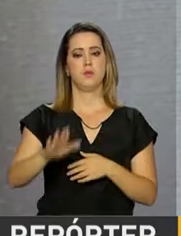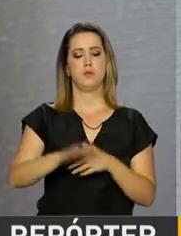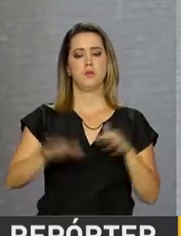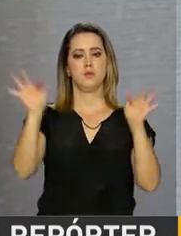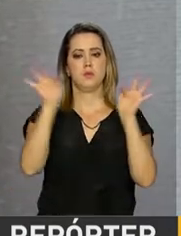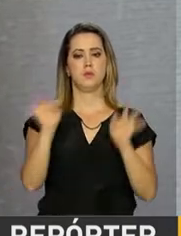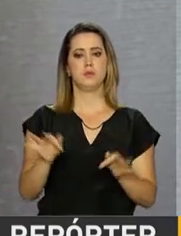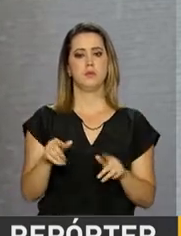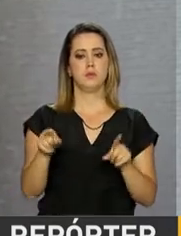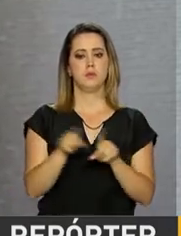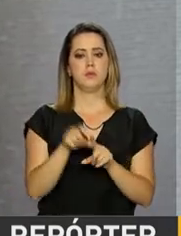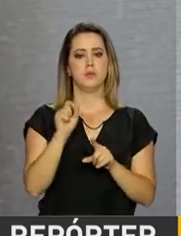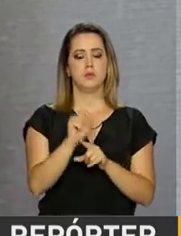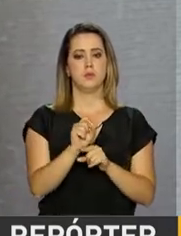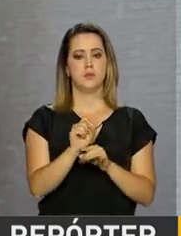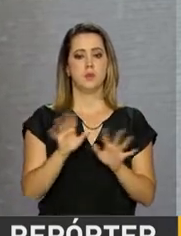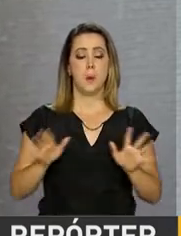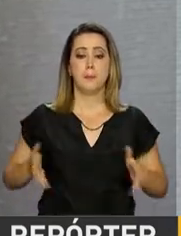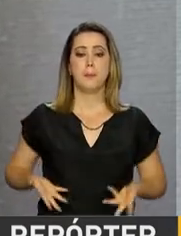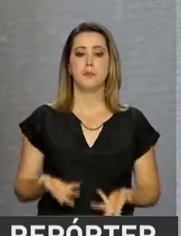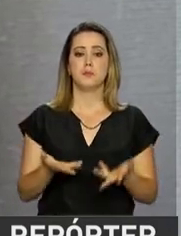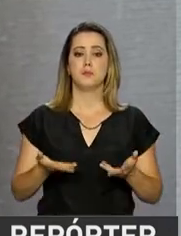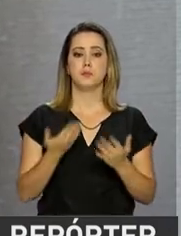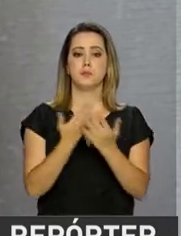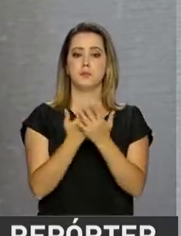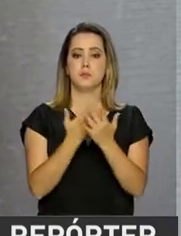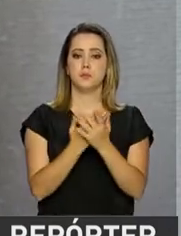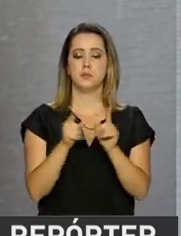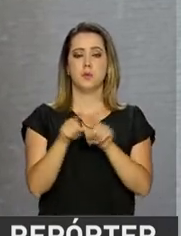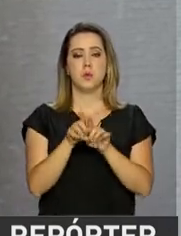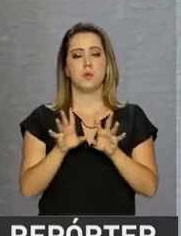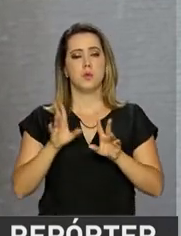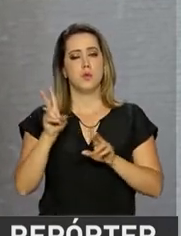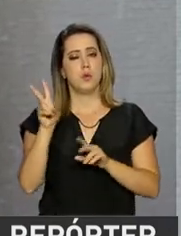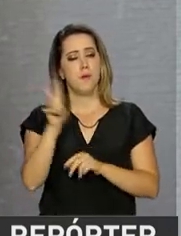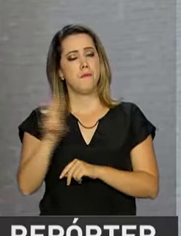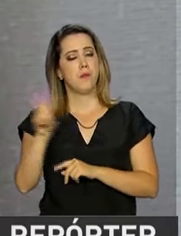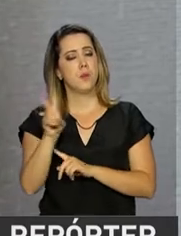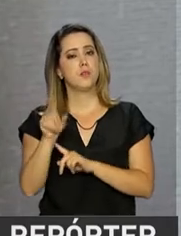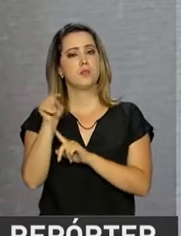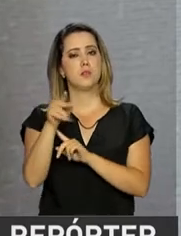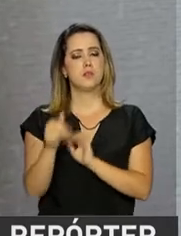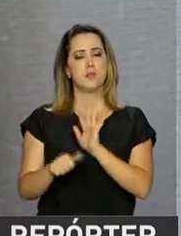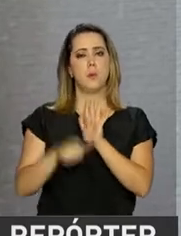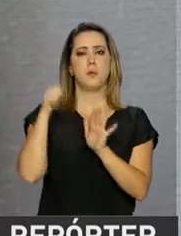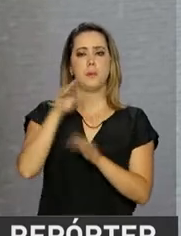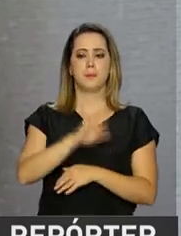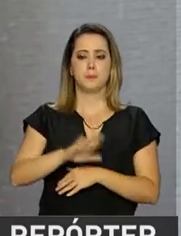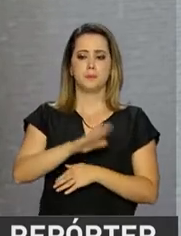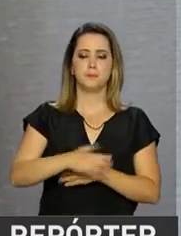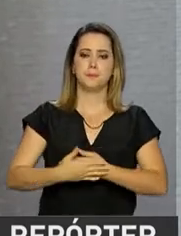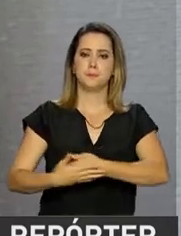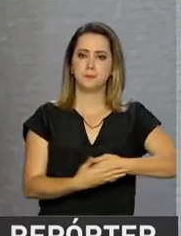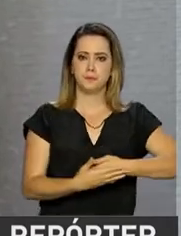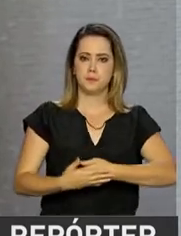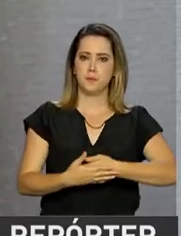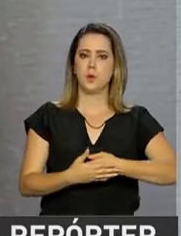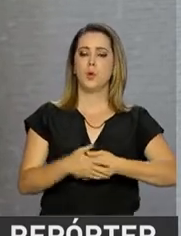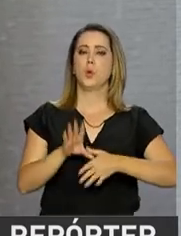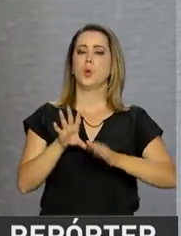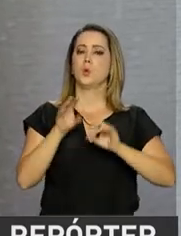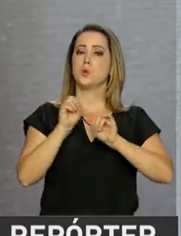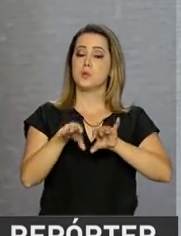feliz promover estudos para inclusão e valorização do tema da primeira infância no projeto pedagógico